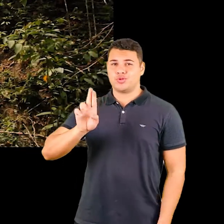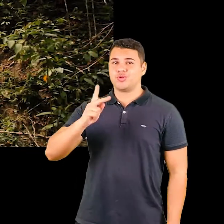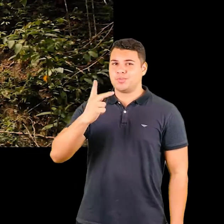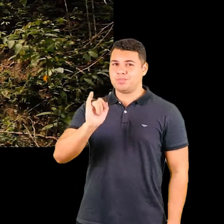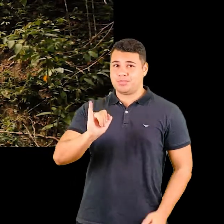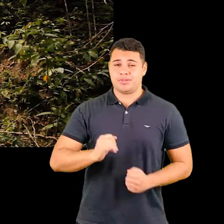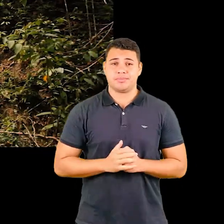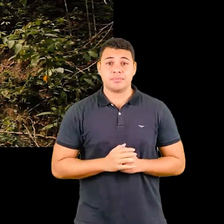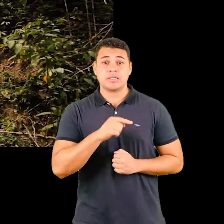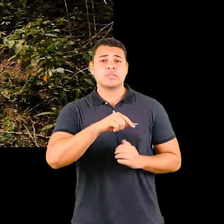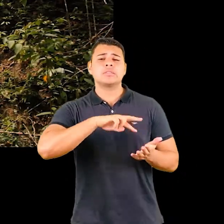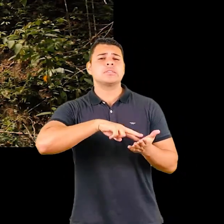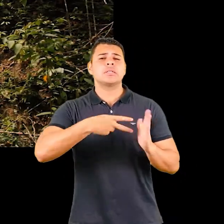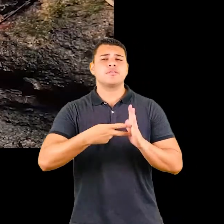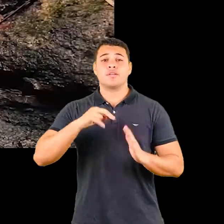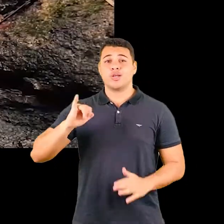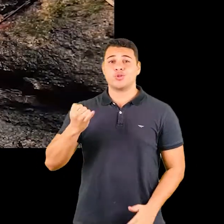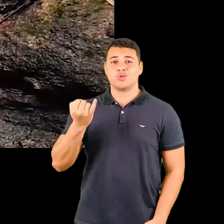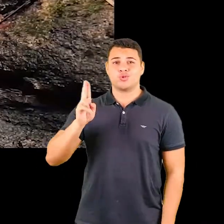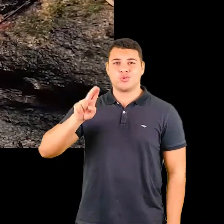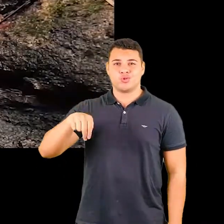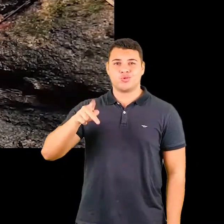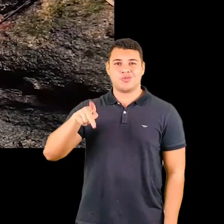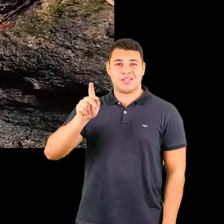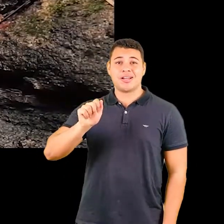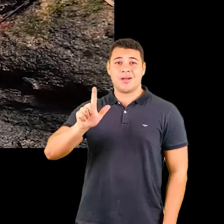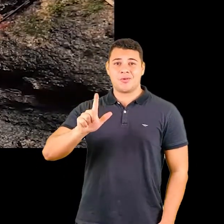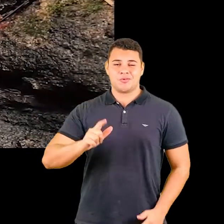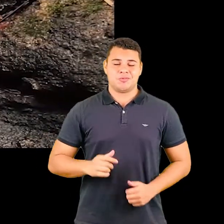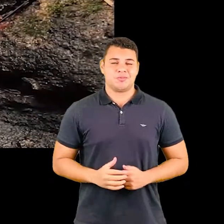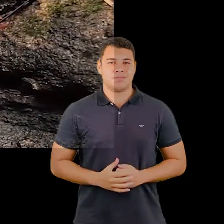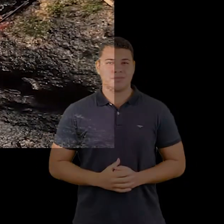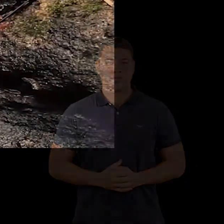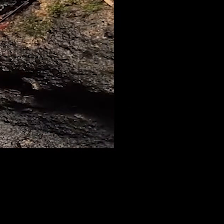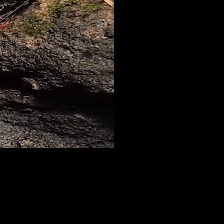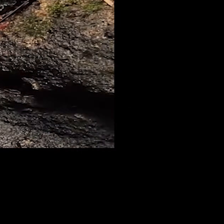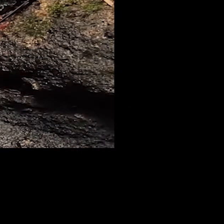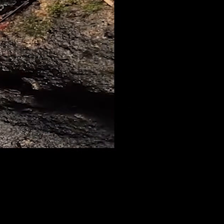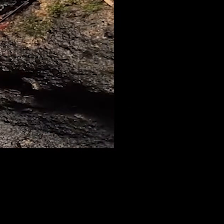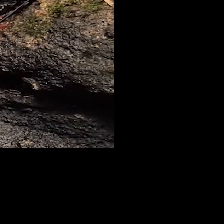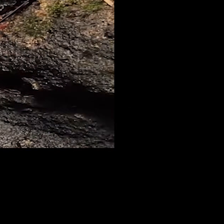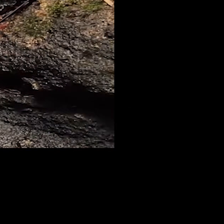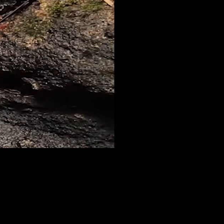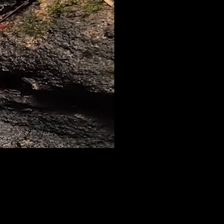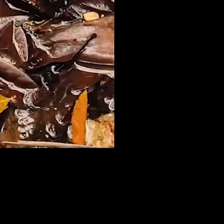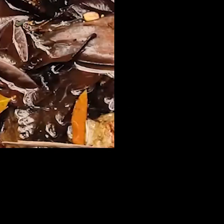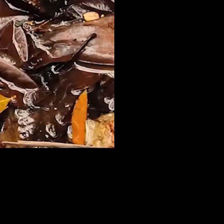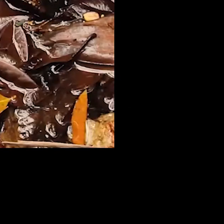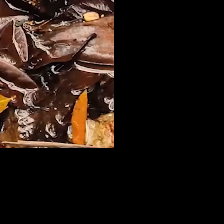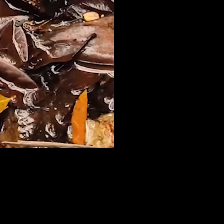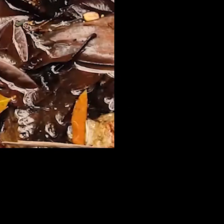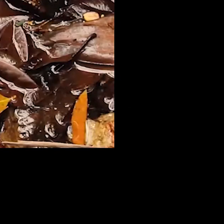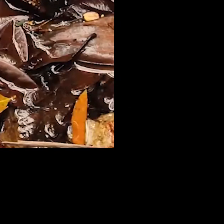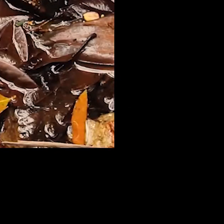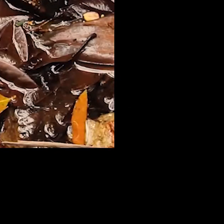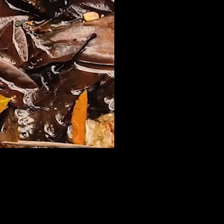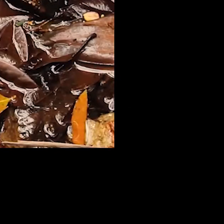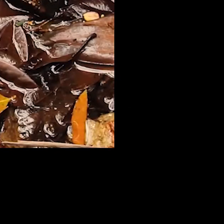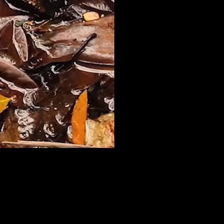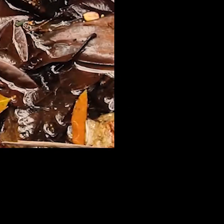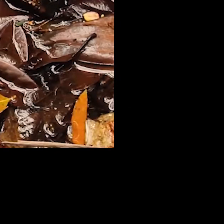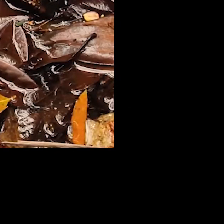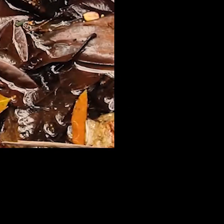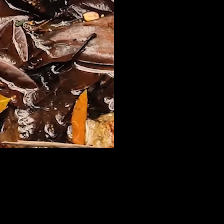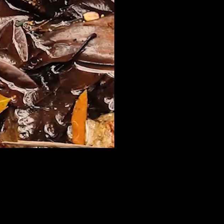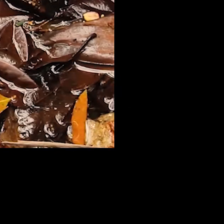significa jucau. Nas rochas escuras, há um pequeno córrego. Na tela, o texto. A aldeia construída pela